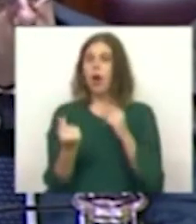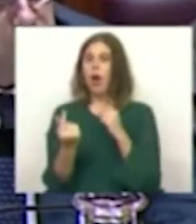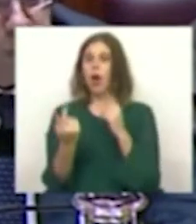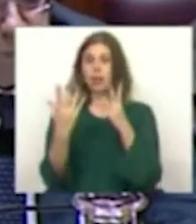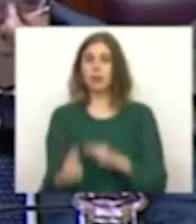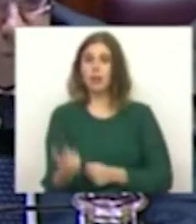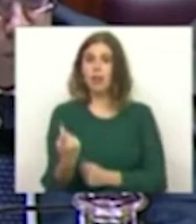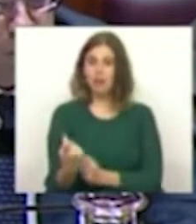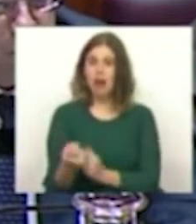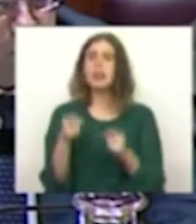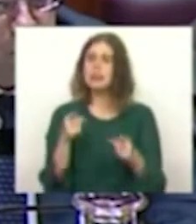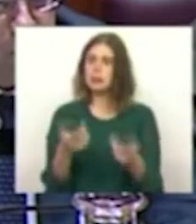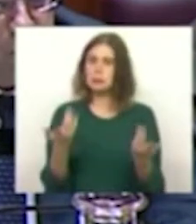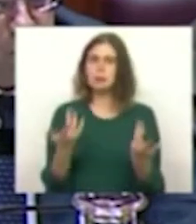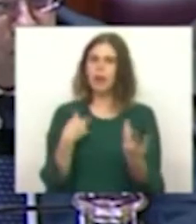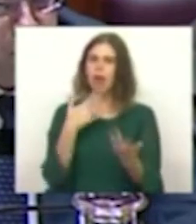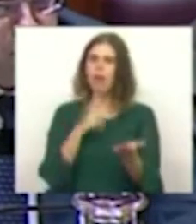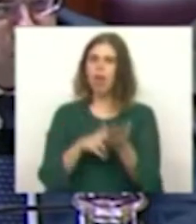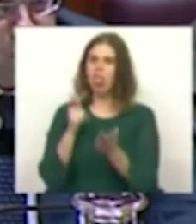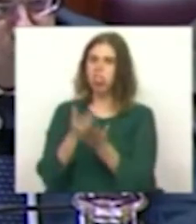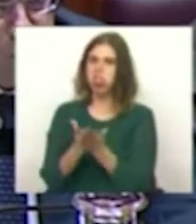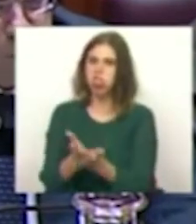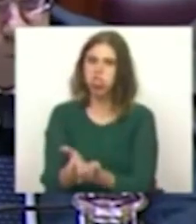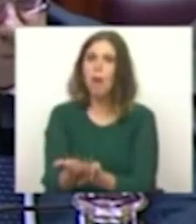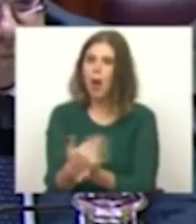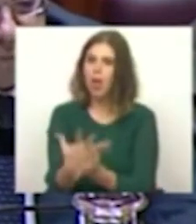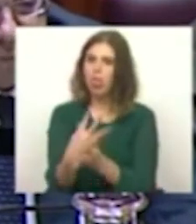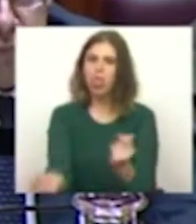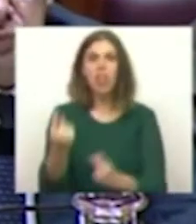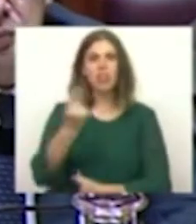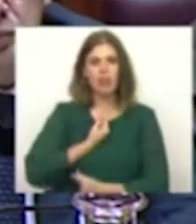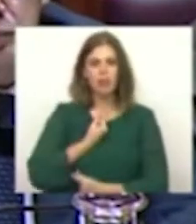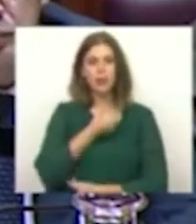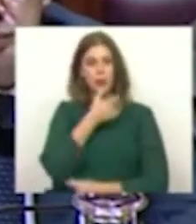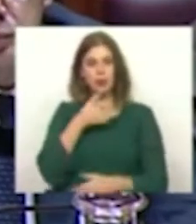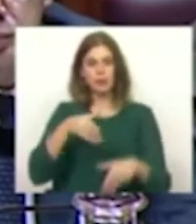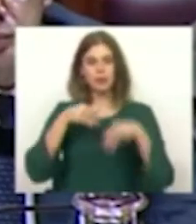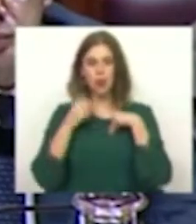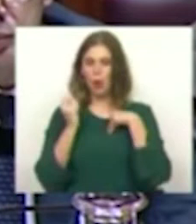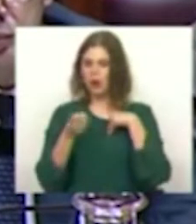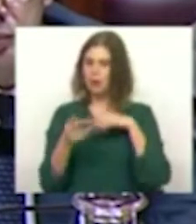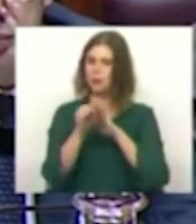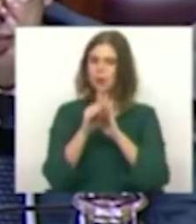uma realidade crónica que tem que ser eliminada. E o compromisso que assumimos é programar